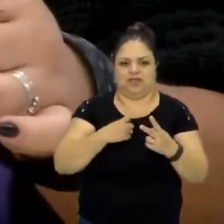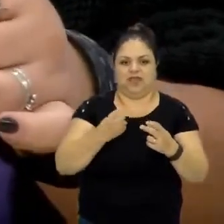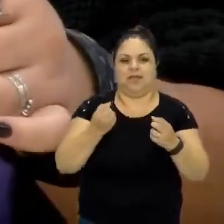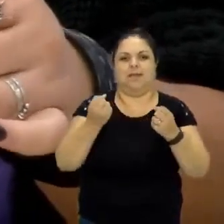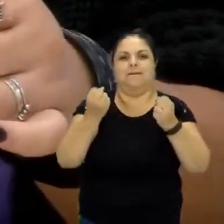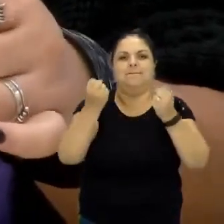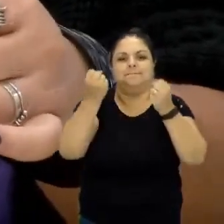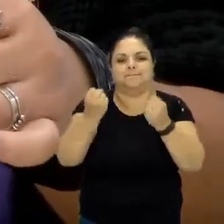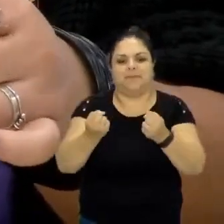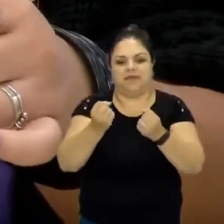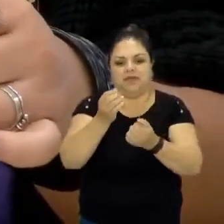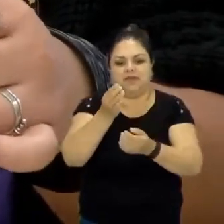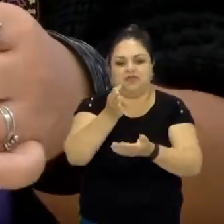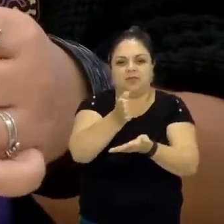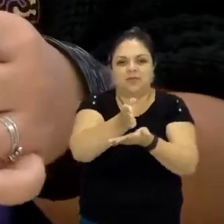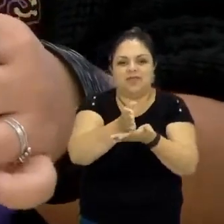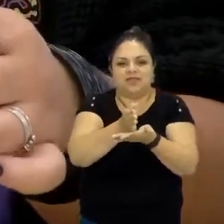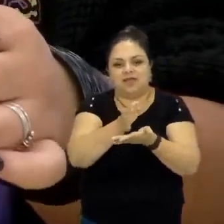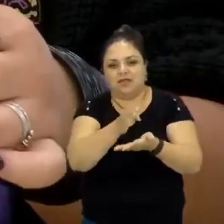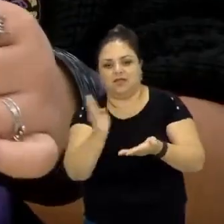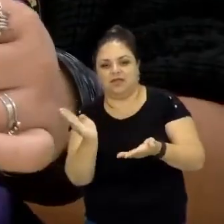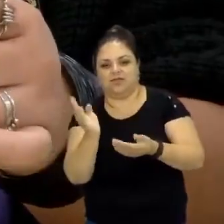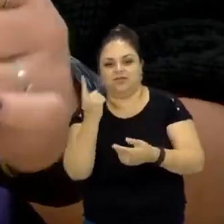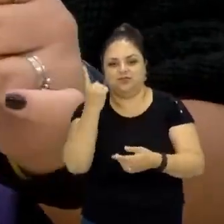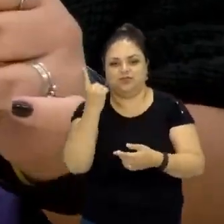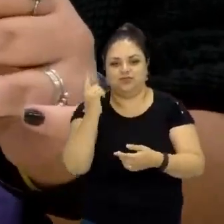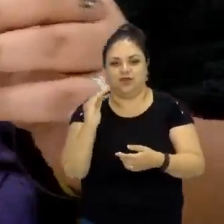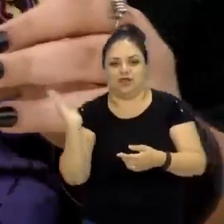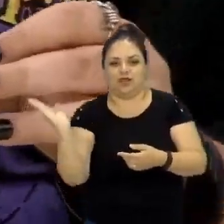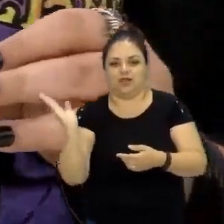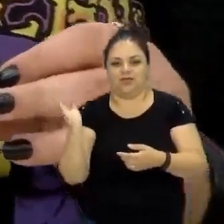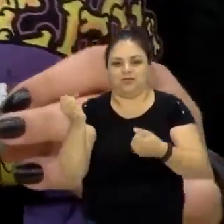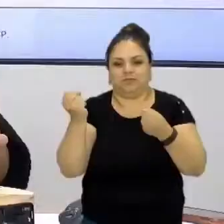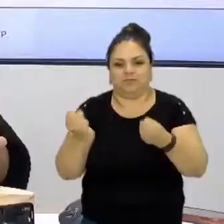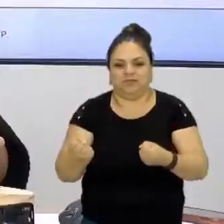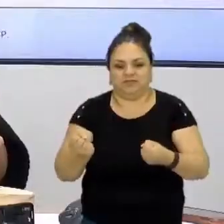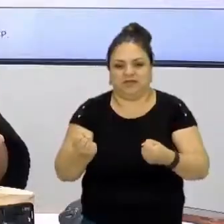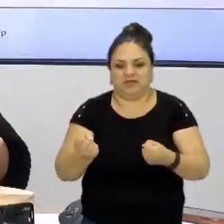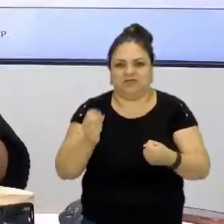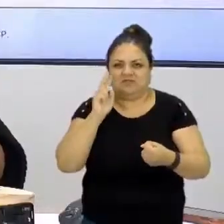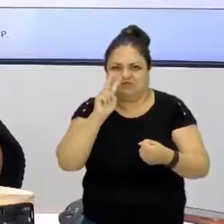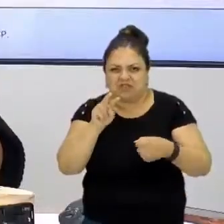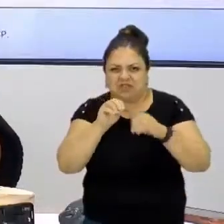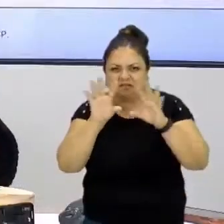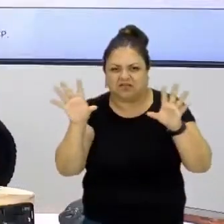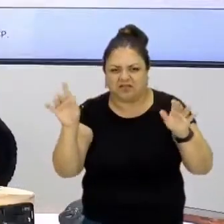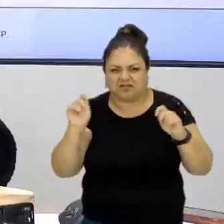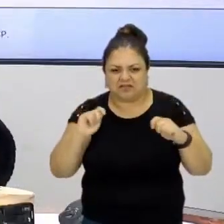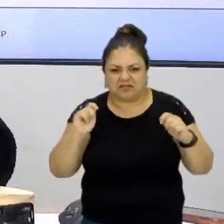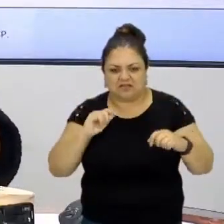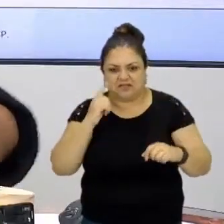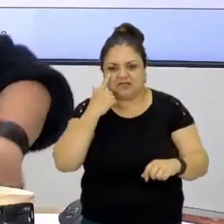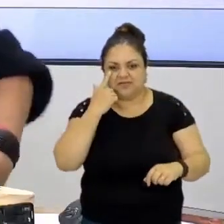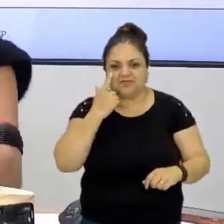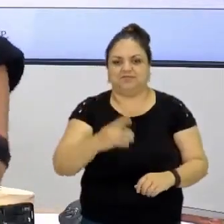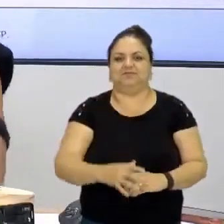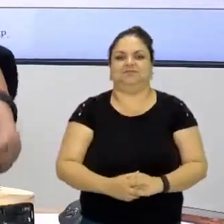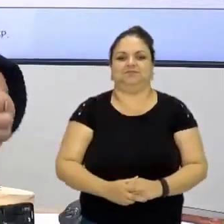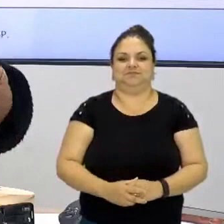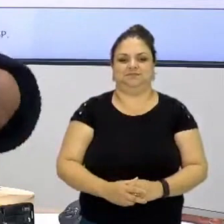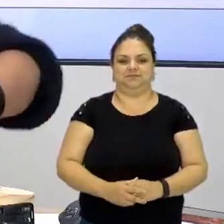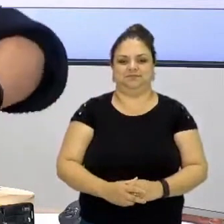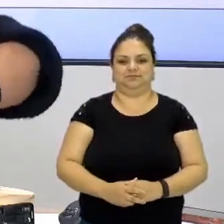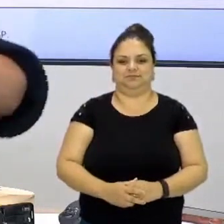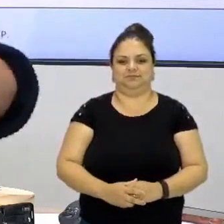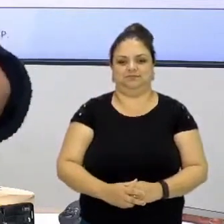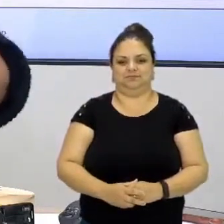só. Esse daqui só tem desse lado. Nossa, eu acho que nem dá pra ver tão direito assim. Deixa eu ver.